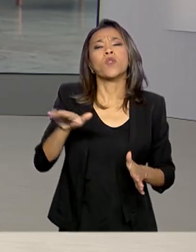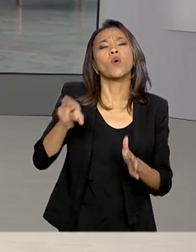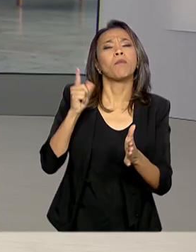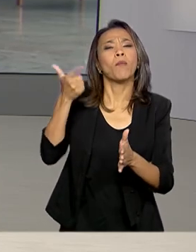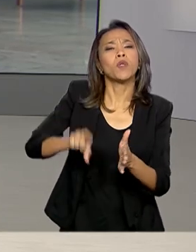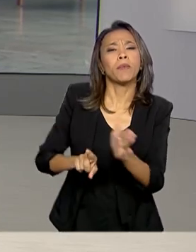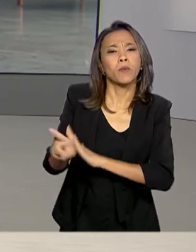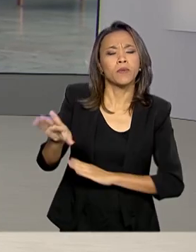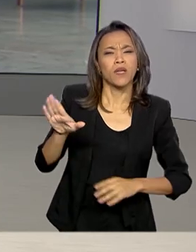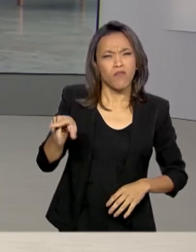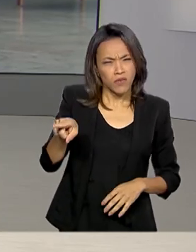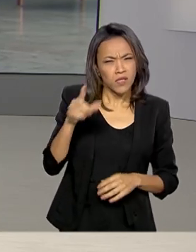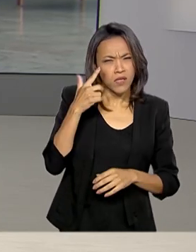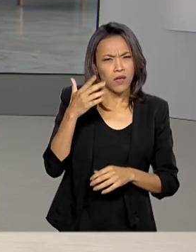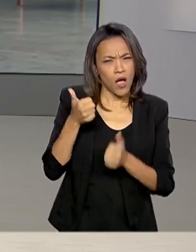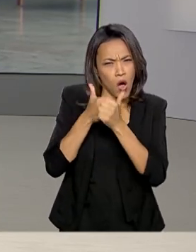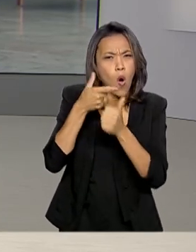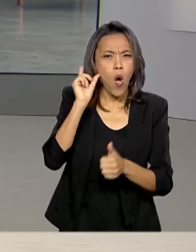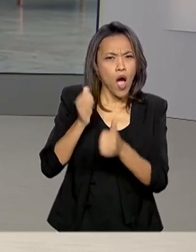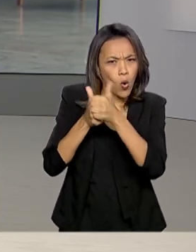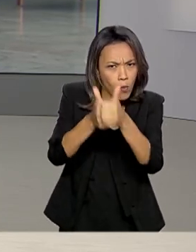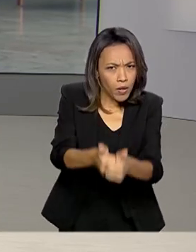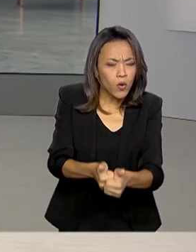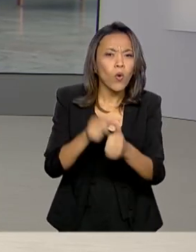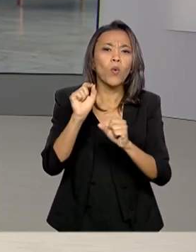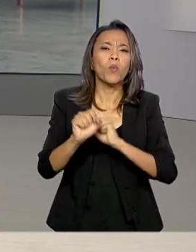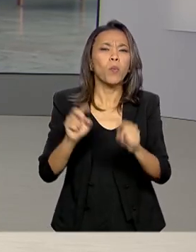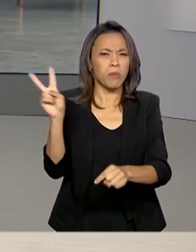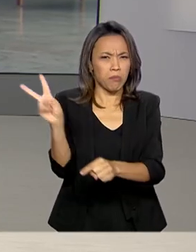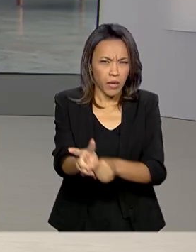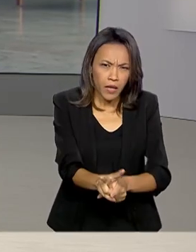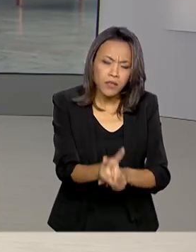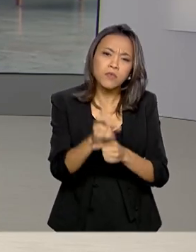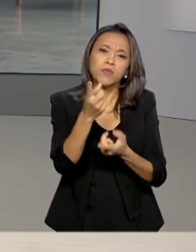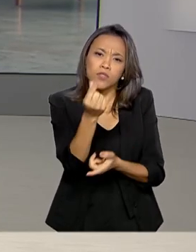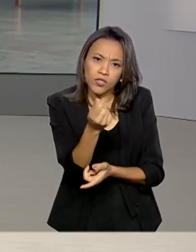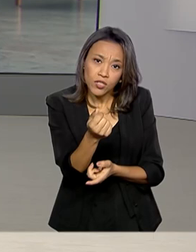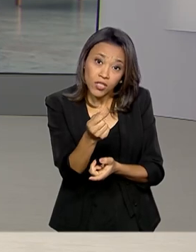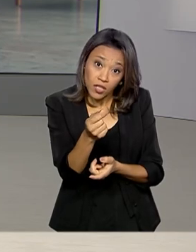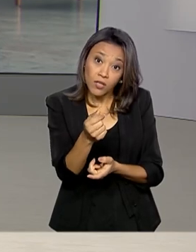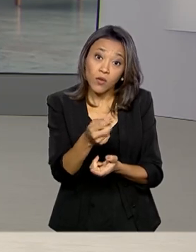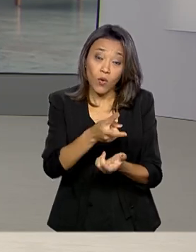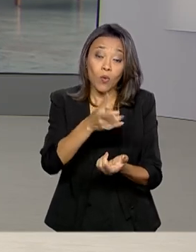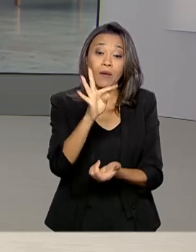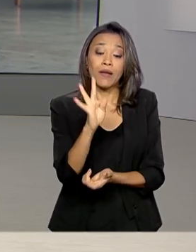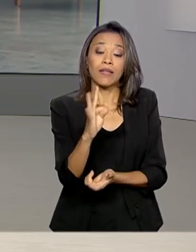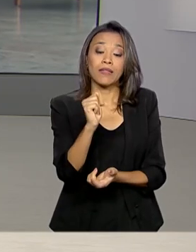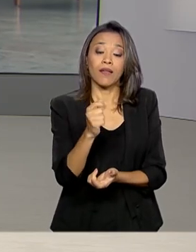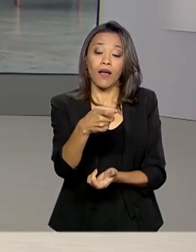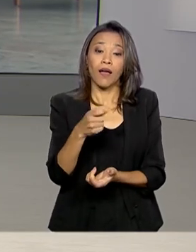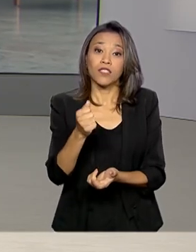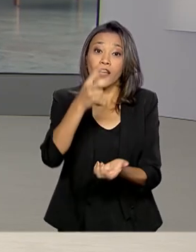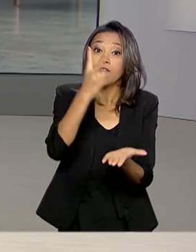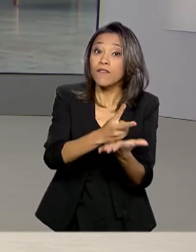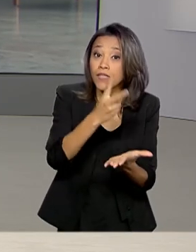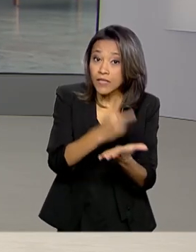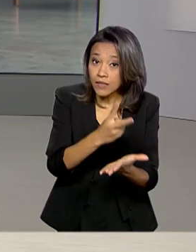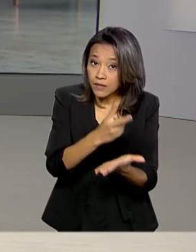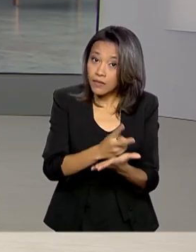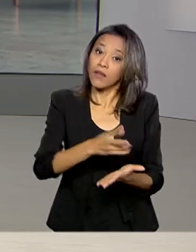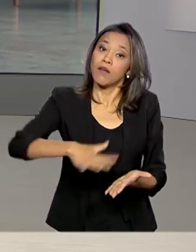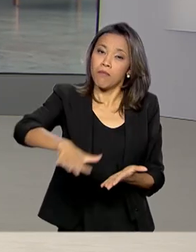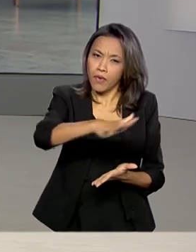Ontem você acompanhou aí no Palácio o lançamento de uma linha de crédito com taxa fixa para o setor imobiliário. Conta pra gente.